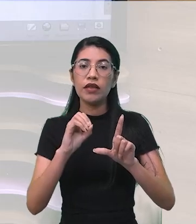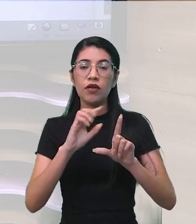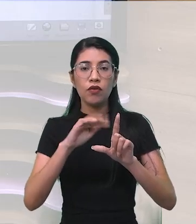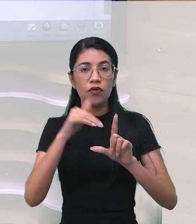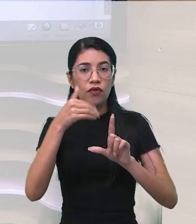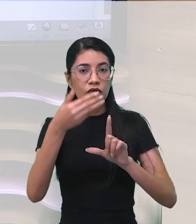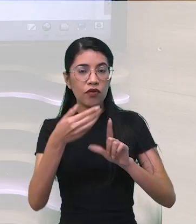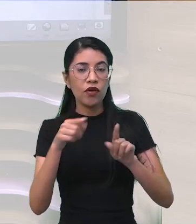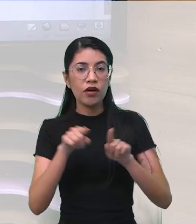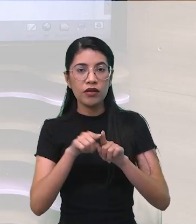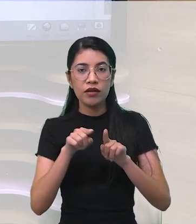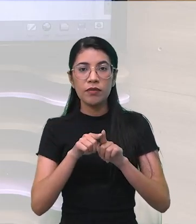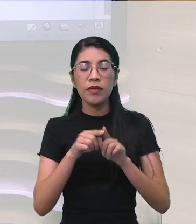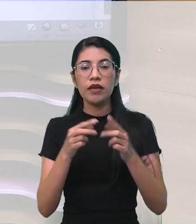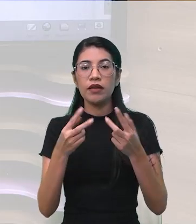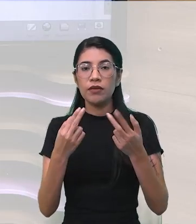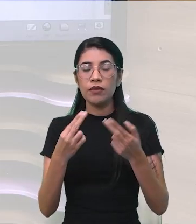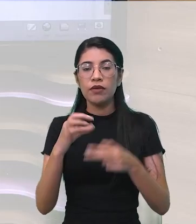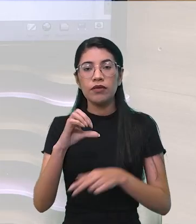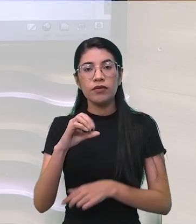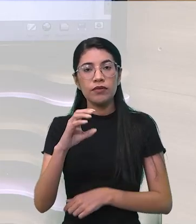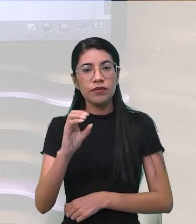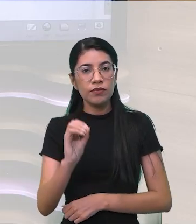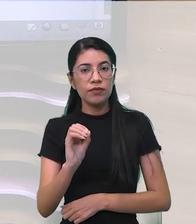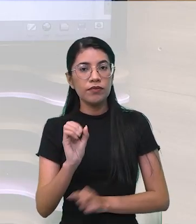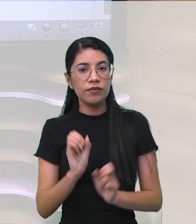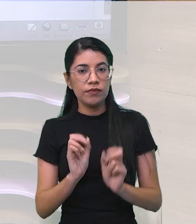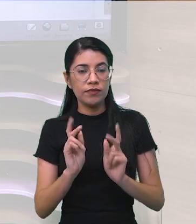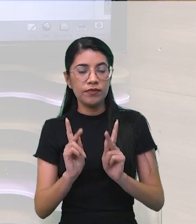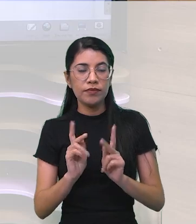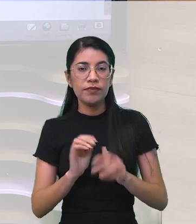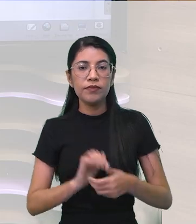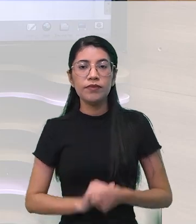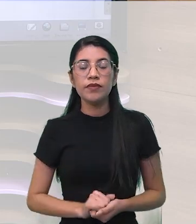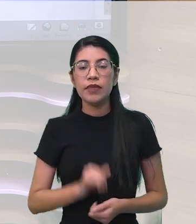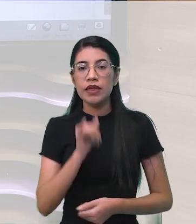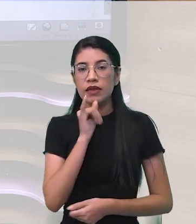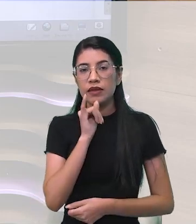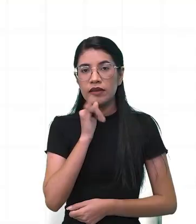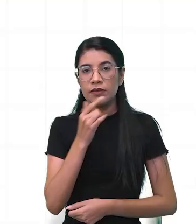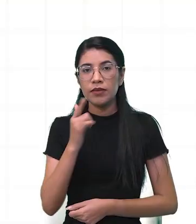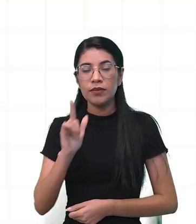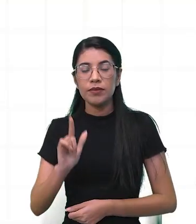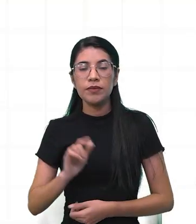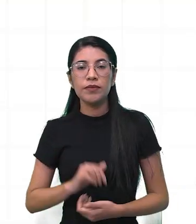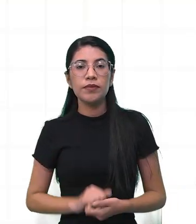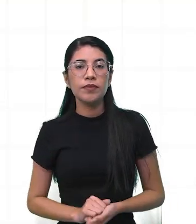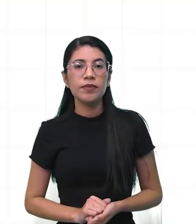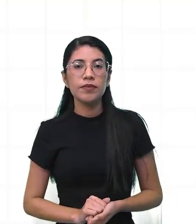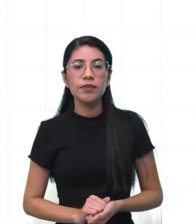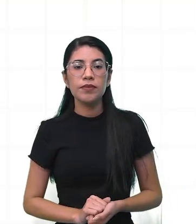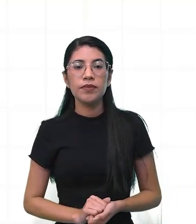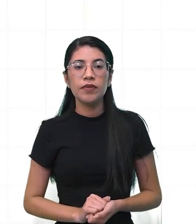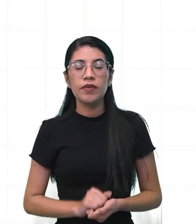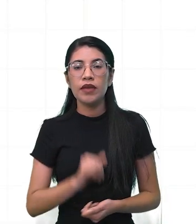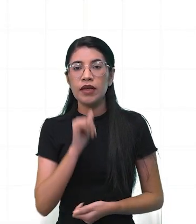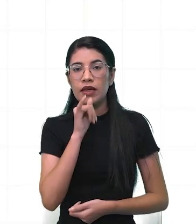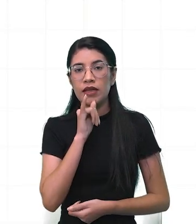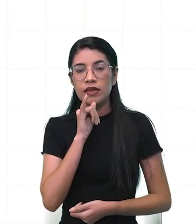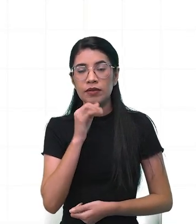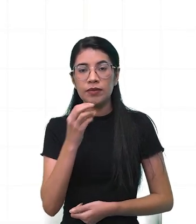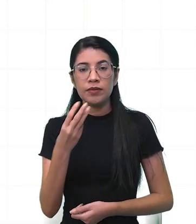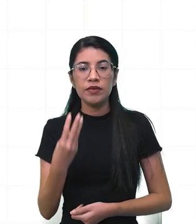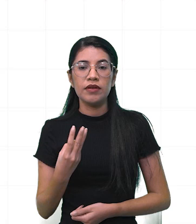vale também 90 graus. Perfeito? Compreenderam? Vamos para o próximo exemplo agora? No exemplo de número 3, olha